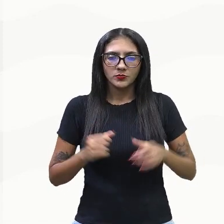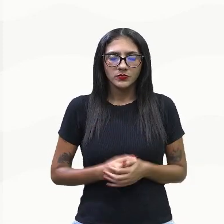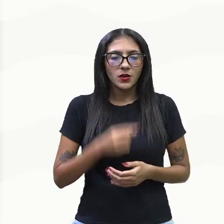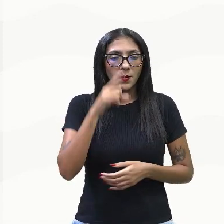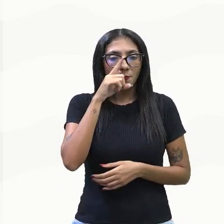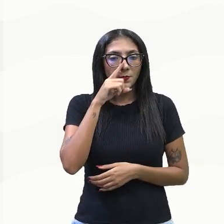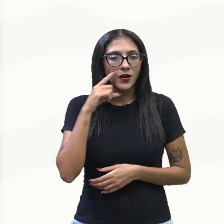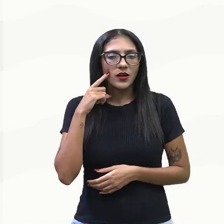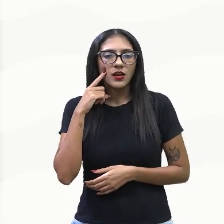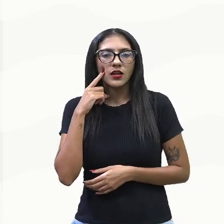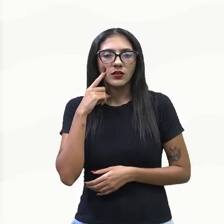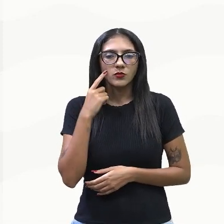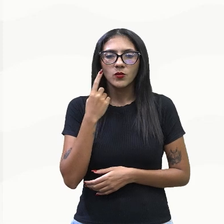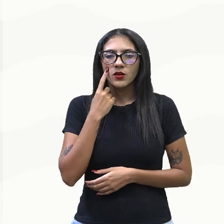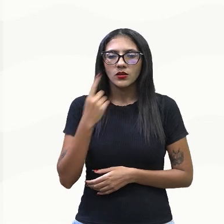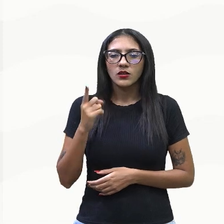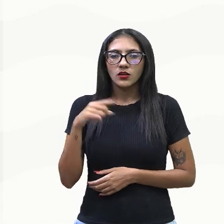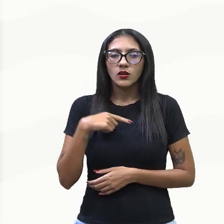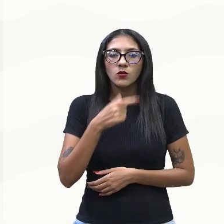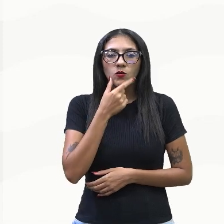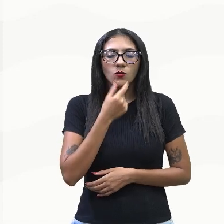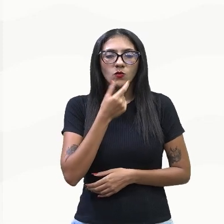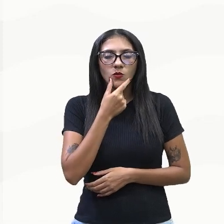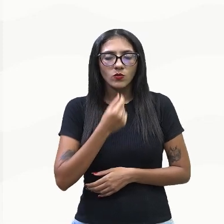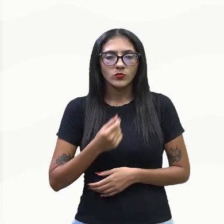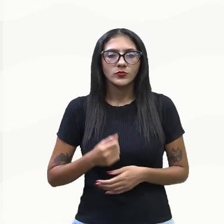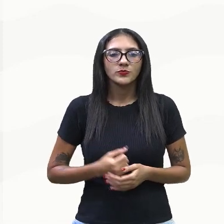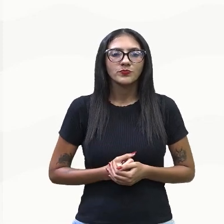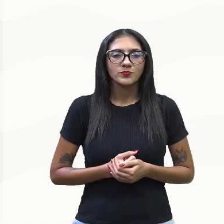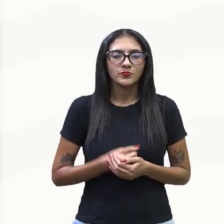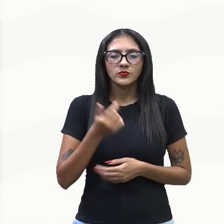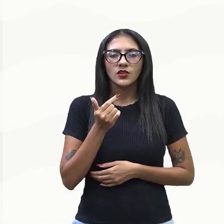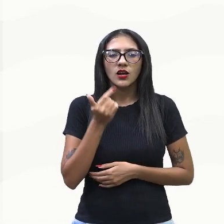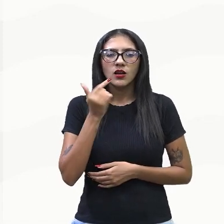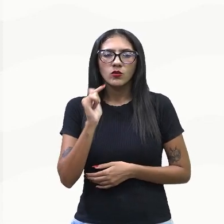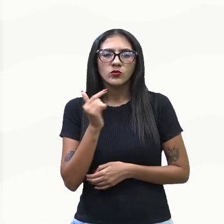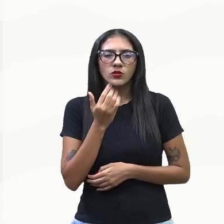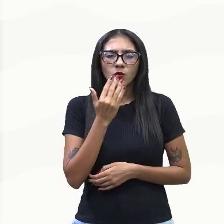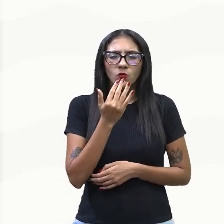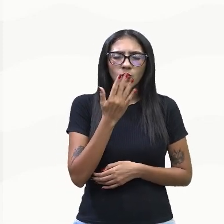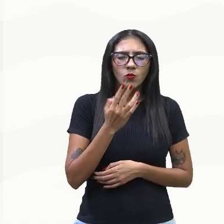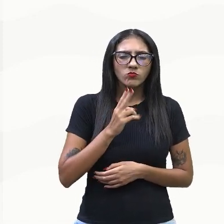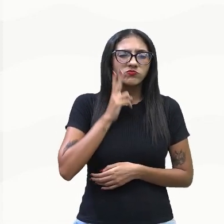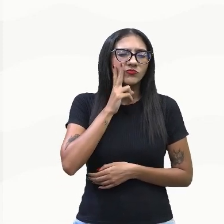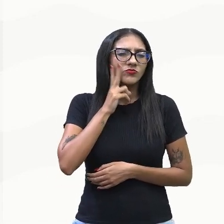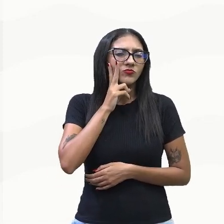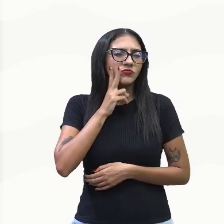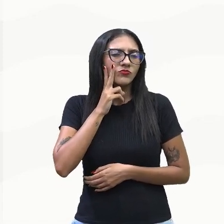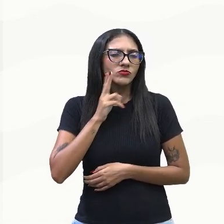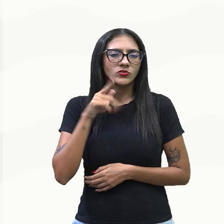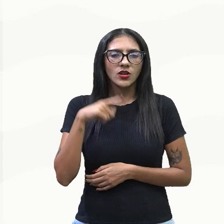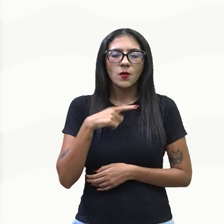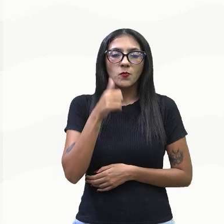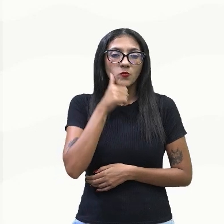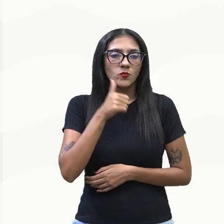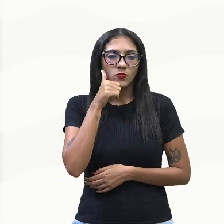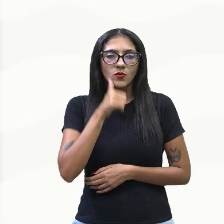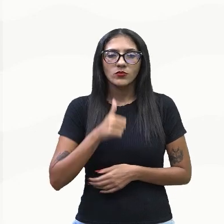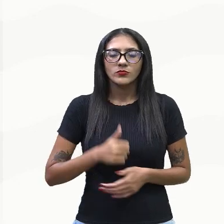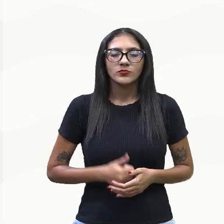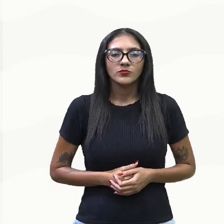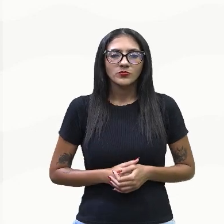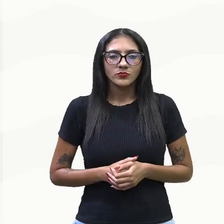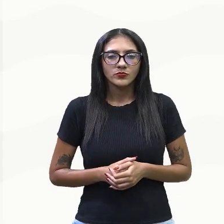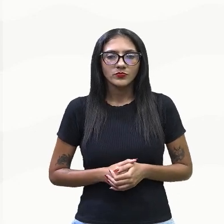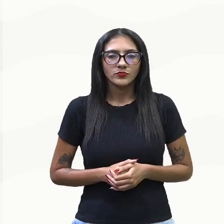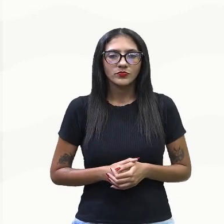aqui, ferrugem, ó, são os homens, tá bom? E essa cor aqui, vinho, as mulheres. Observando